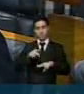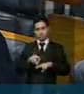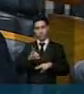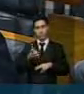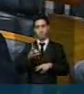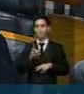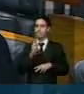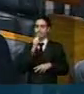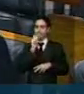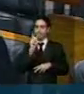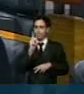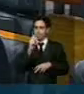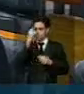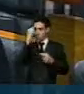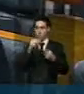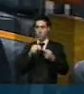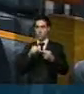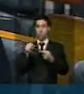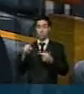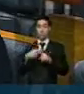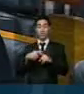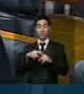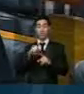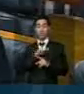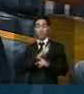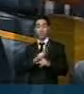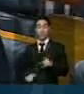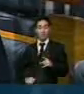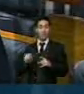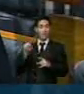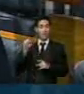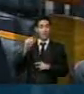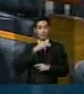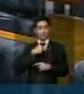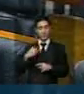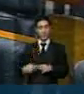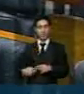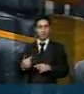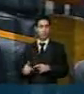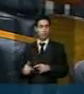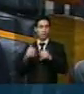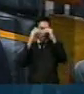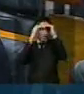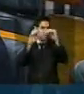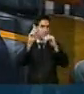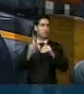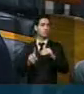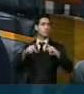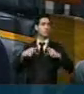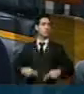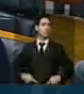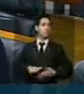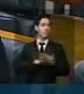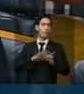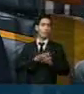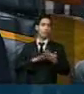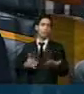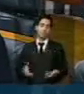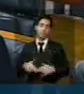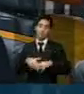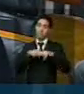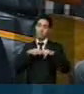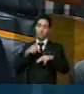quesito direitos humanos, o governo da China ainda tem que melhorar bastante o seu comportamento. De maneira que a gente não entende